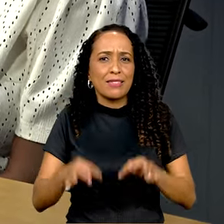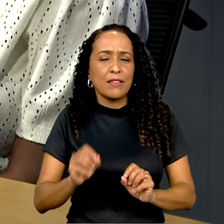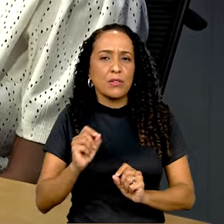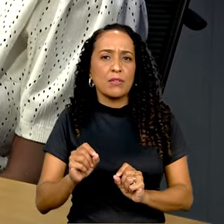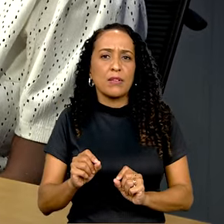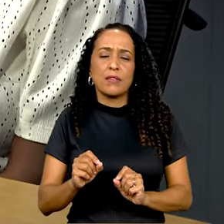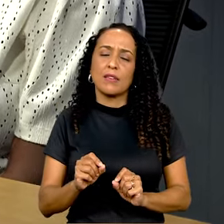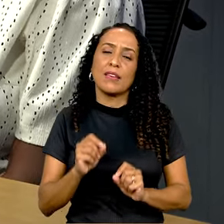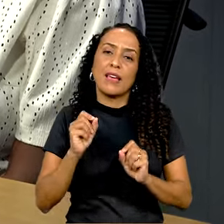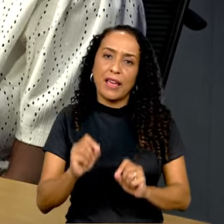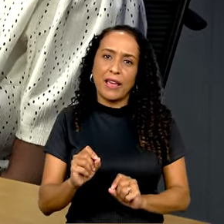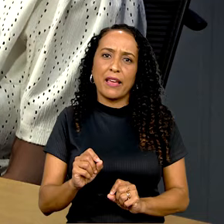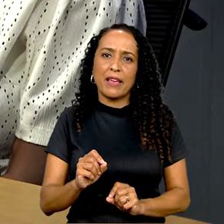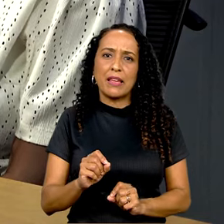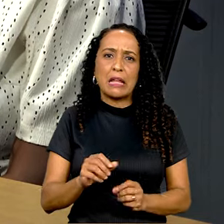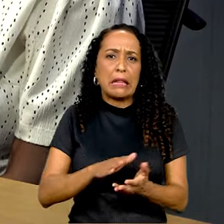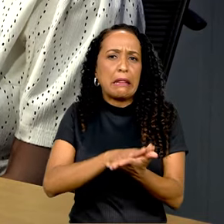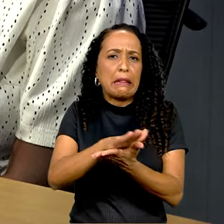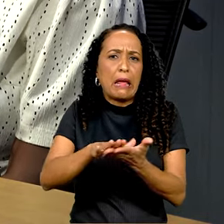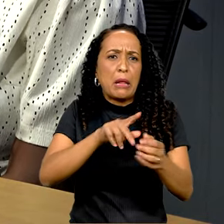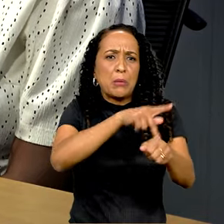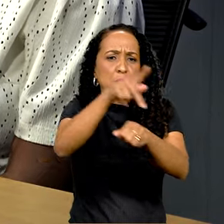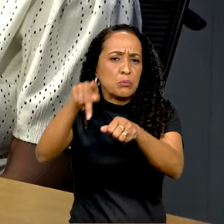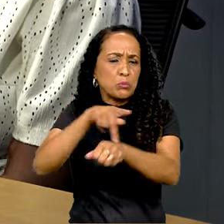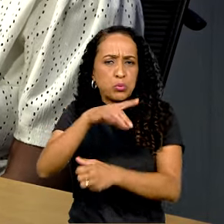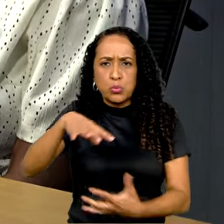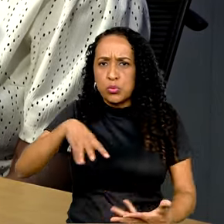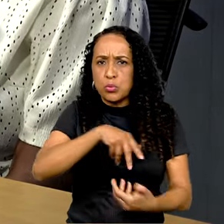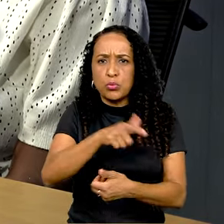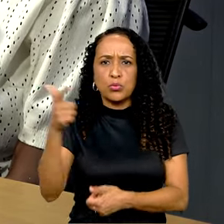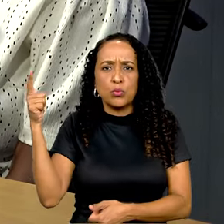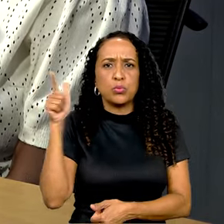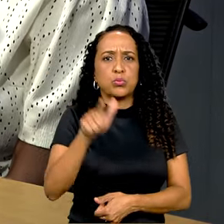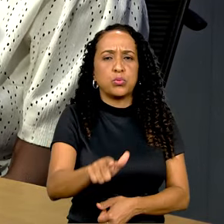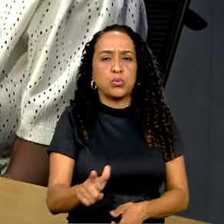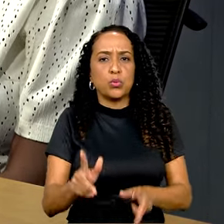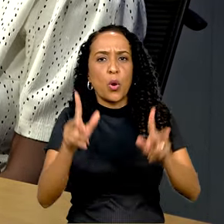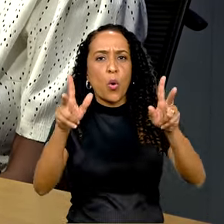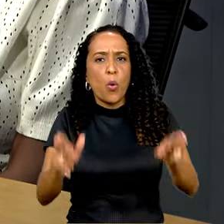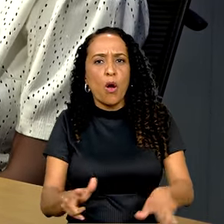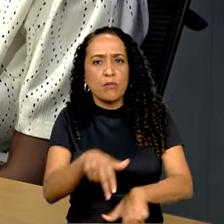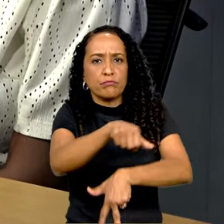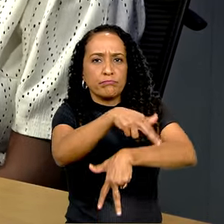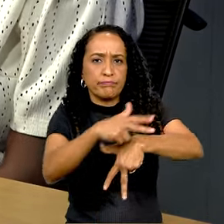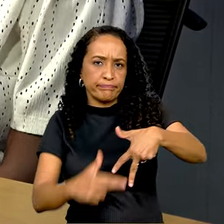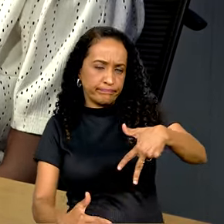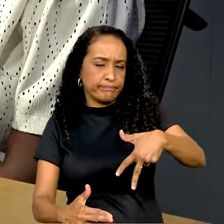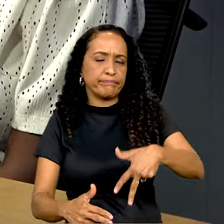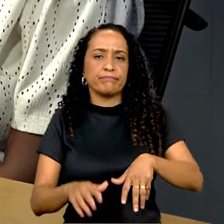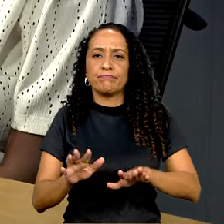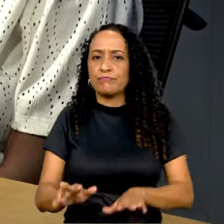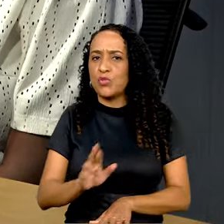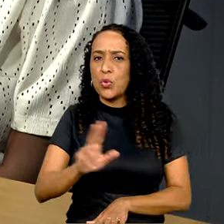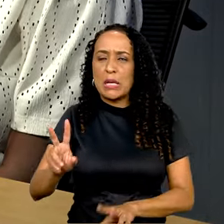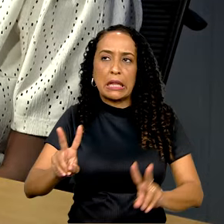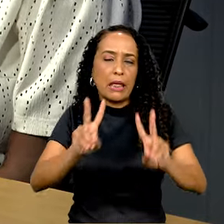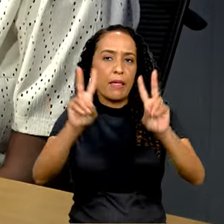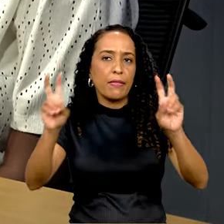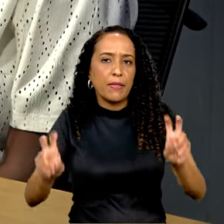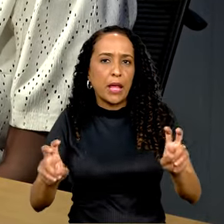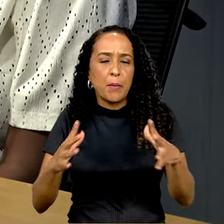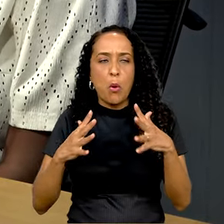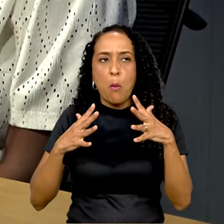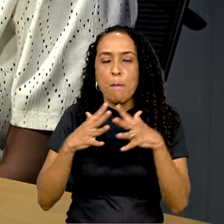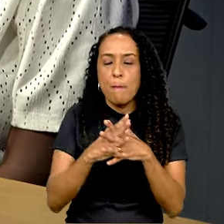certeza absoluta é que nenhum país do mundo alcançou igualdade de gênero Então não é só um tema que